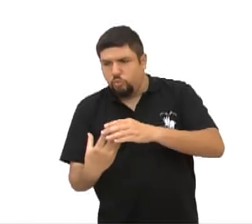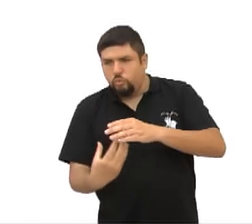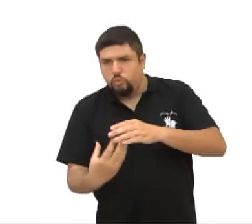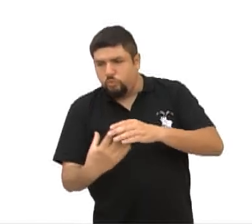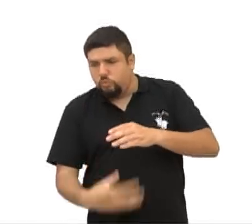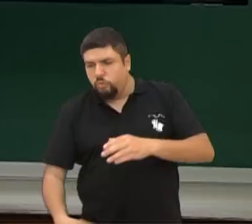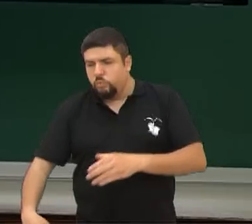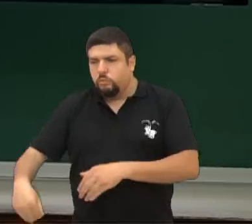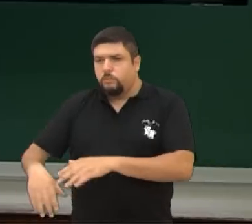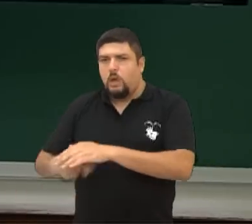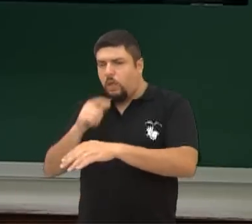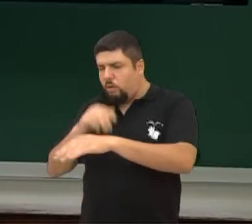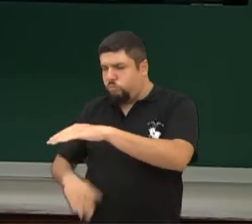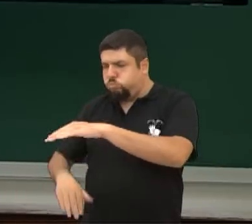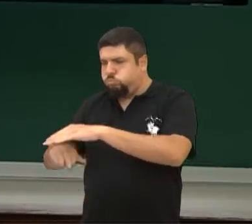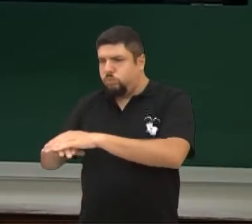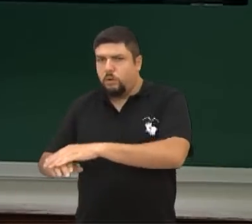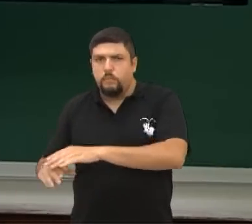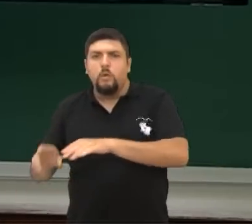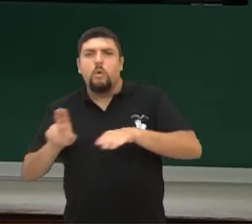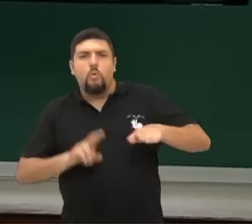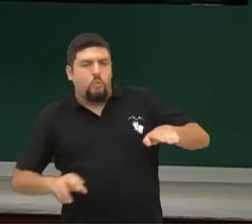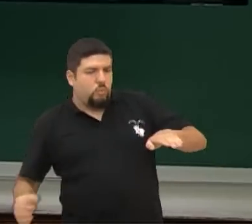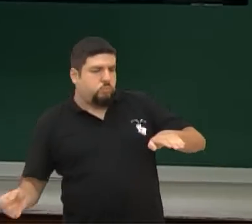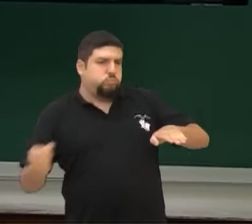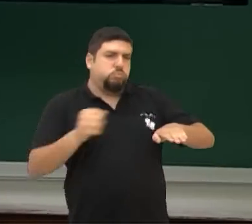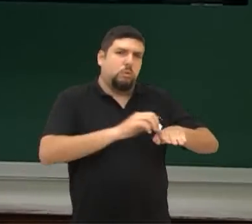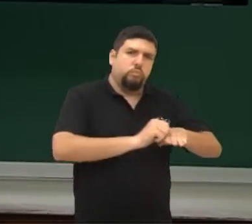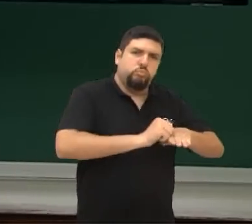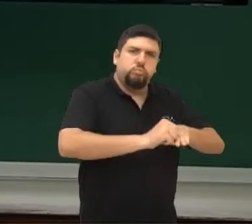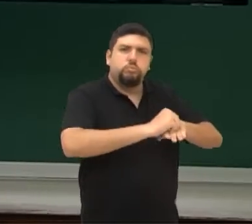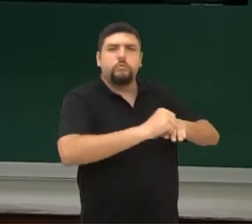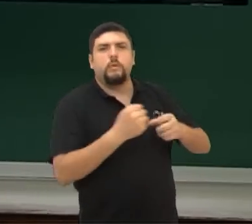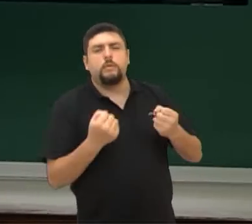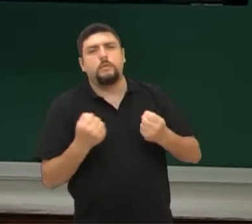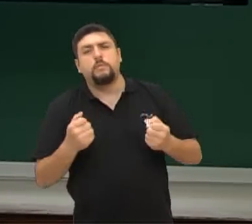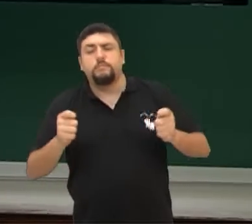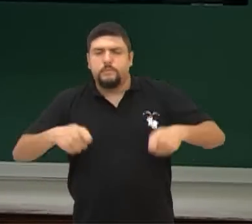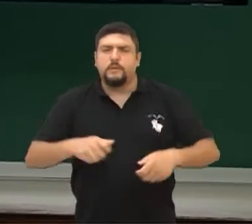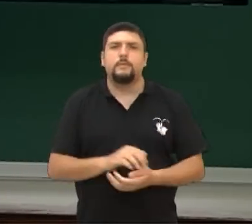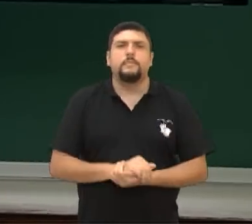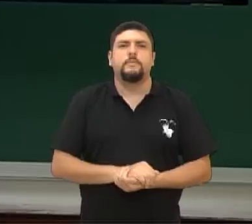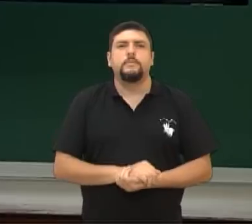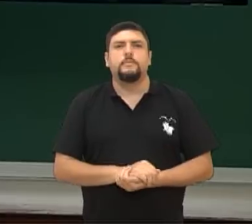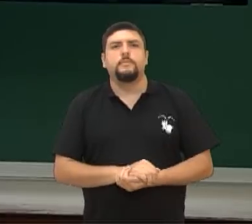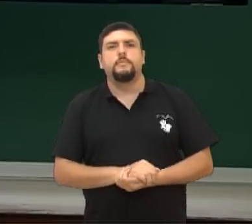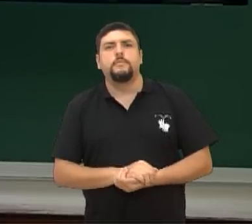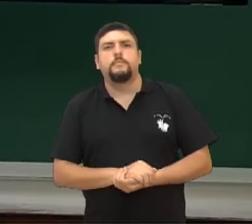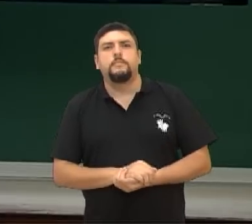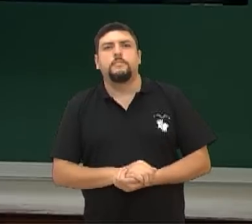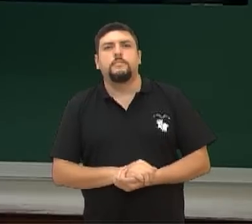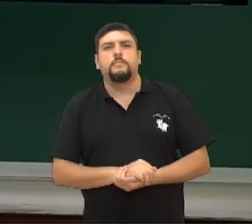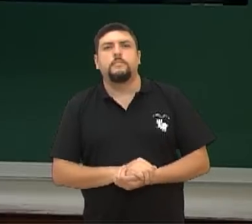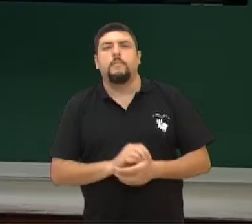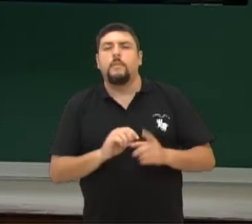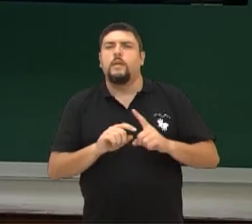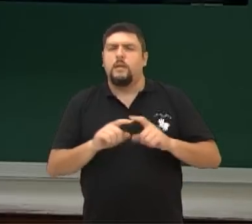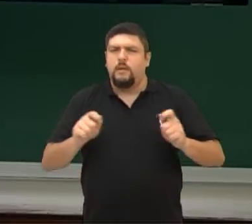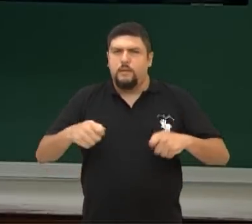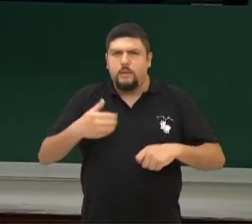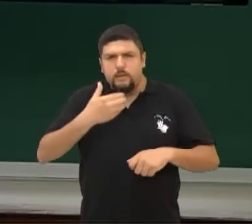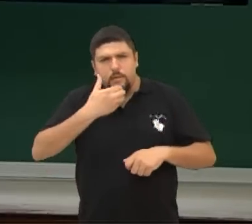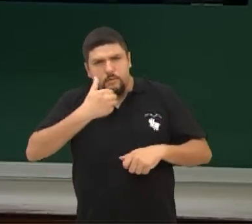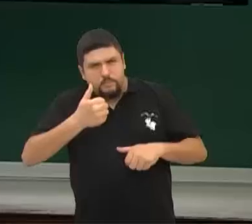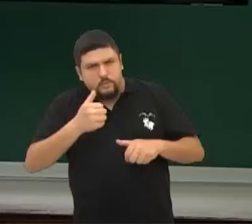Essa é a minha resposta. Ah, professora, poderia ter melhorado. Sim, tudo pode ser melhorado, né? Mas é mais ou menos isso